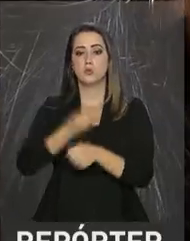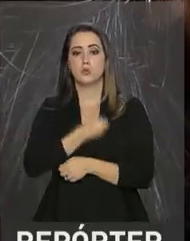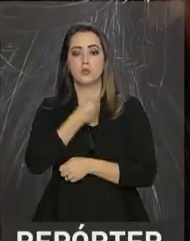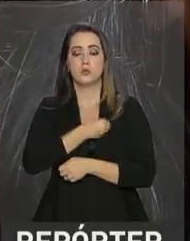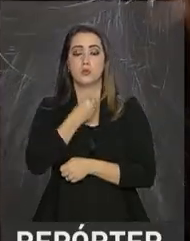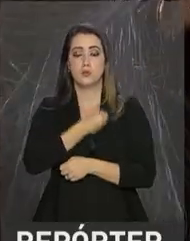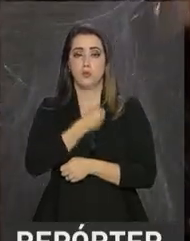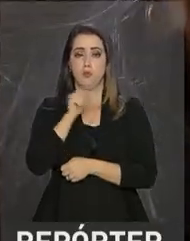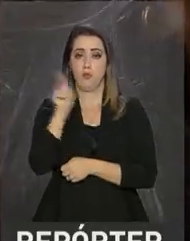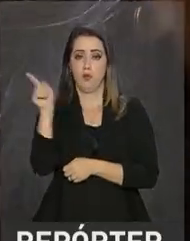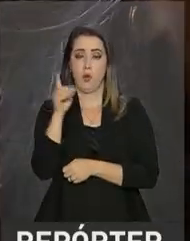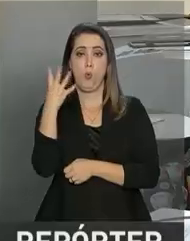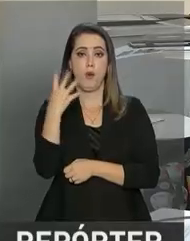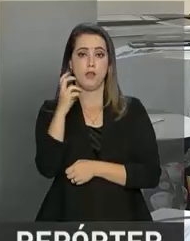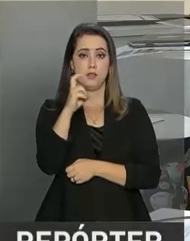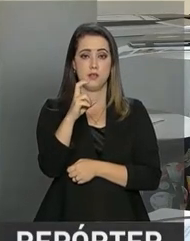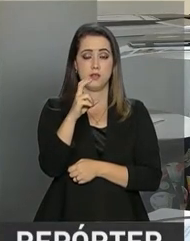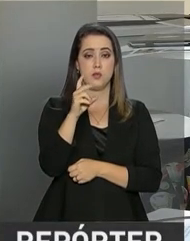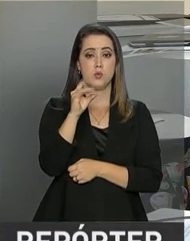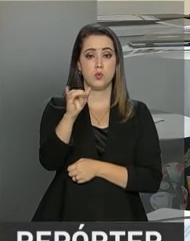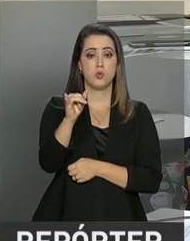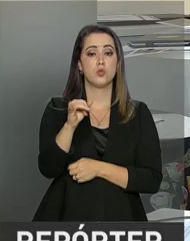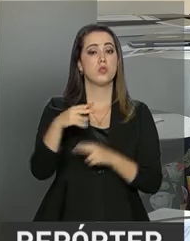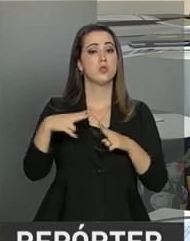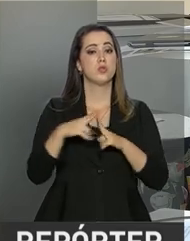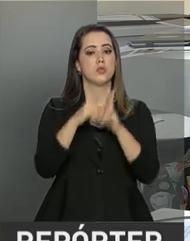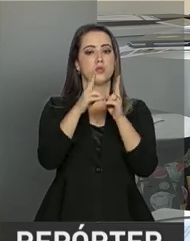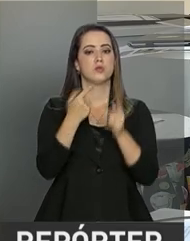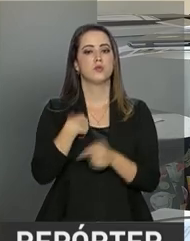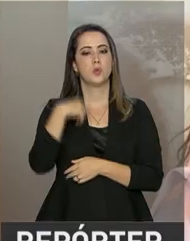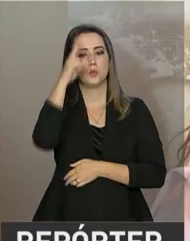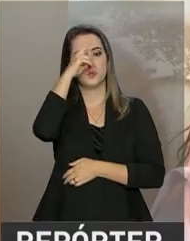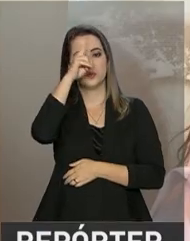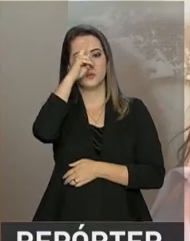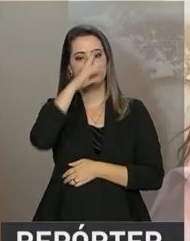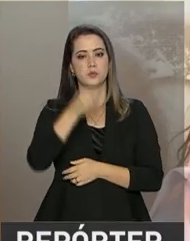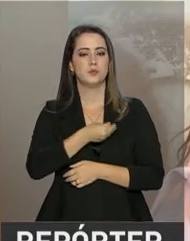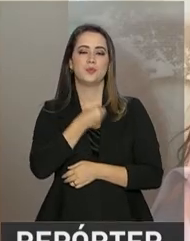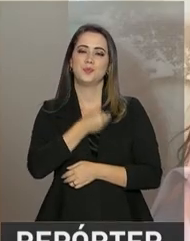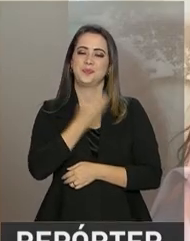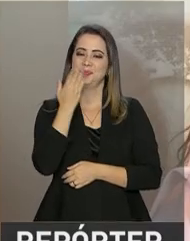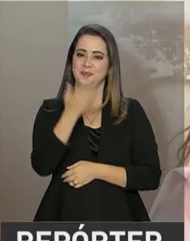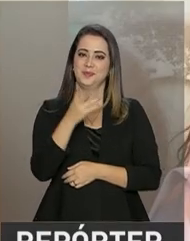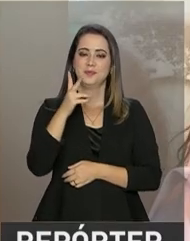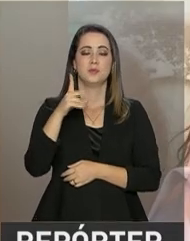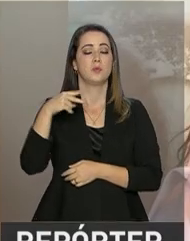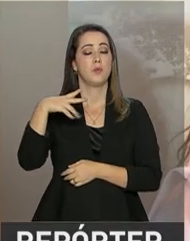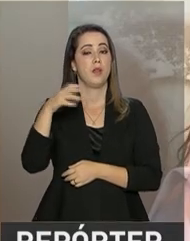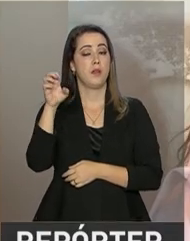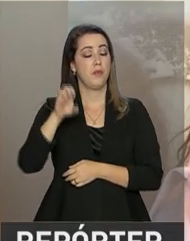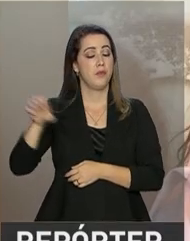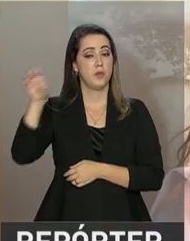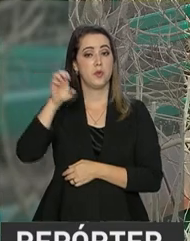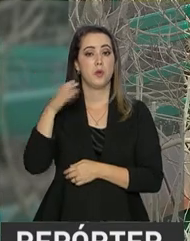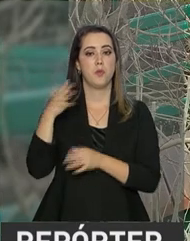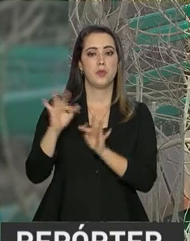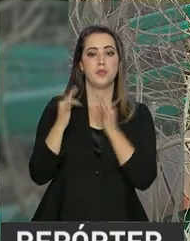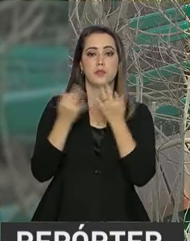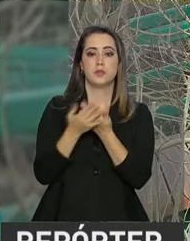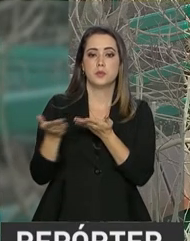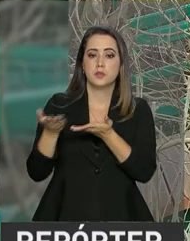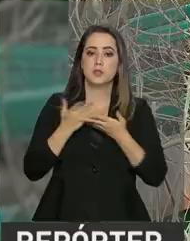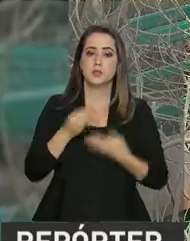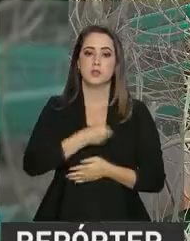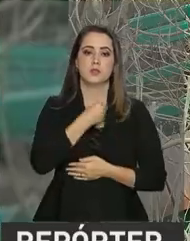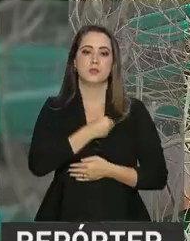45 dias em paris nas fotos uma recordação do tempo em que ficou no país europeu da família que acolheu da vida